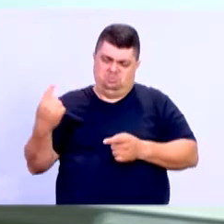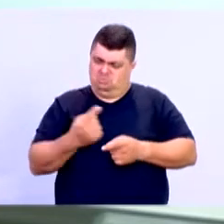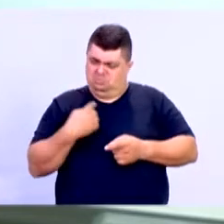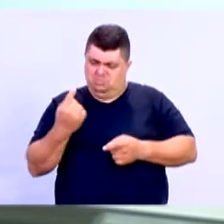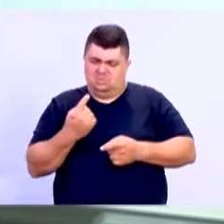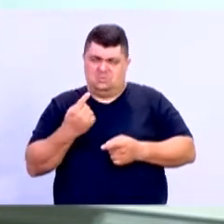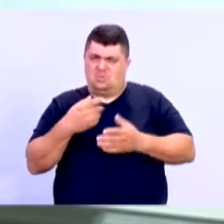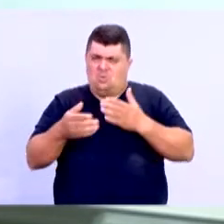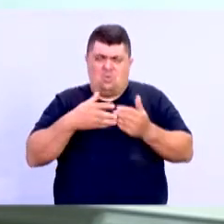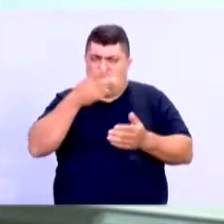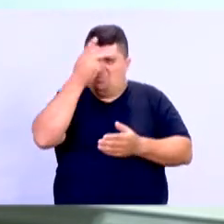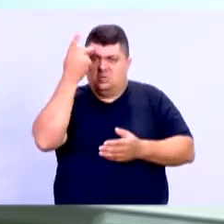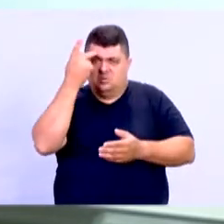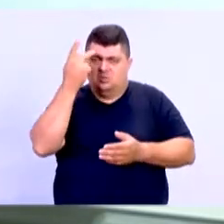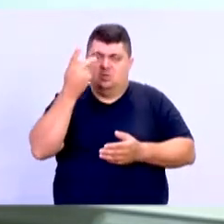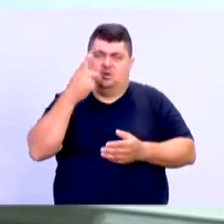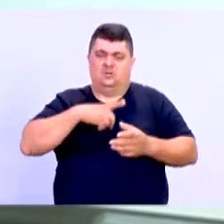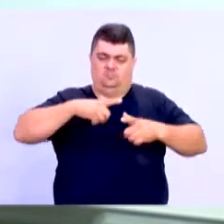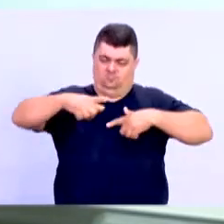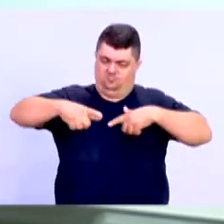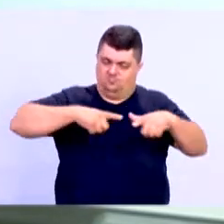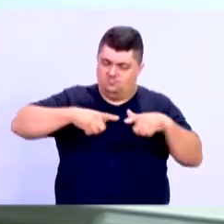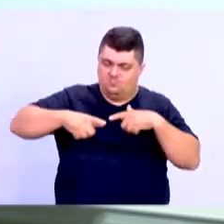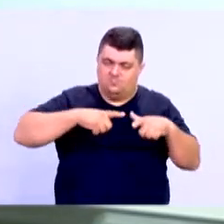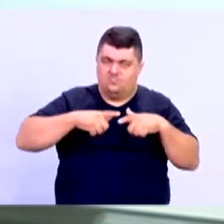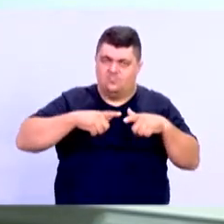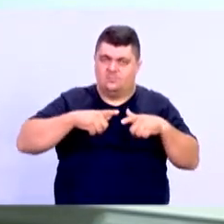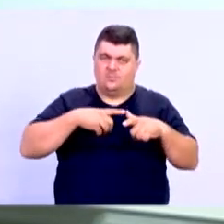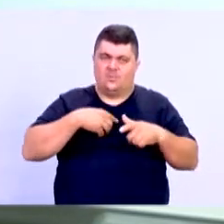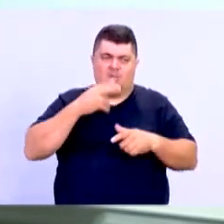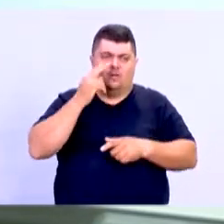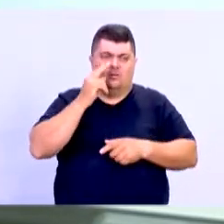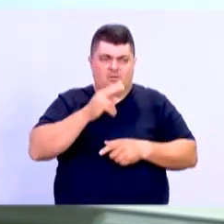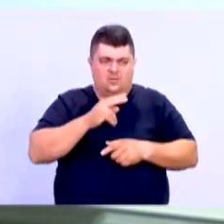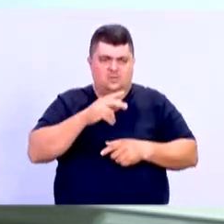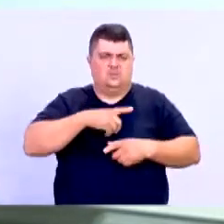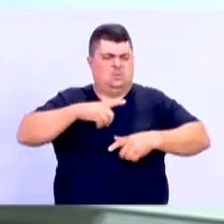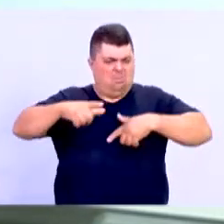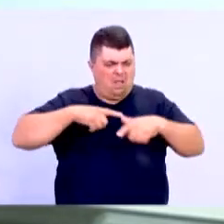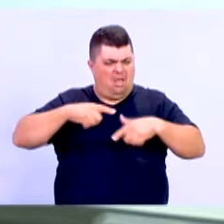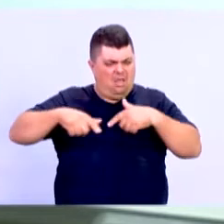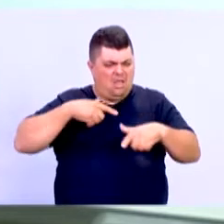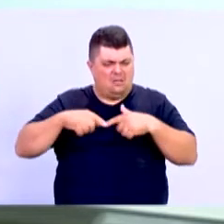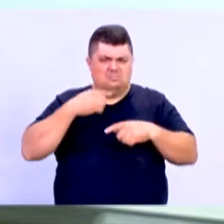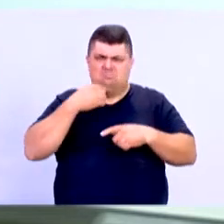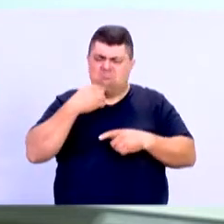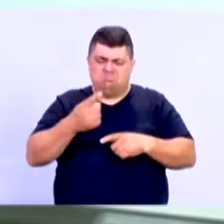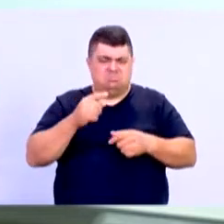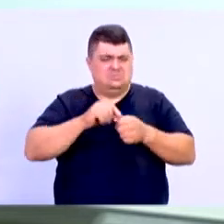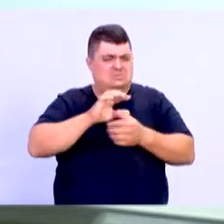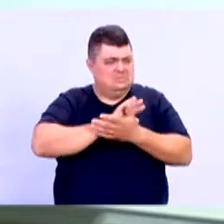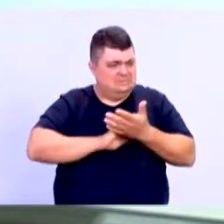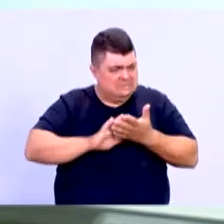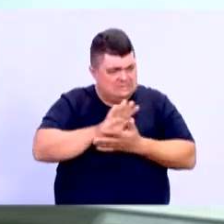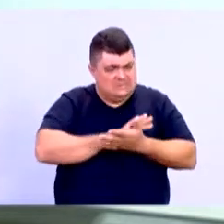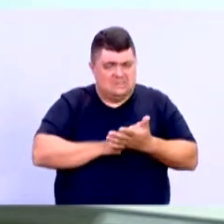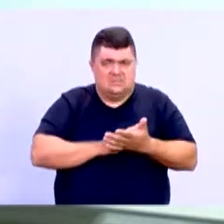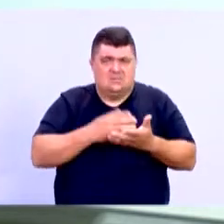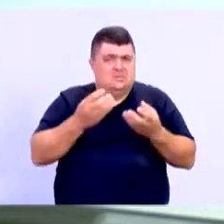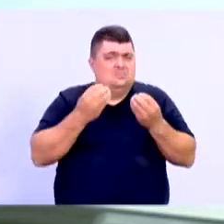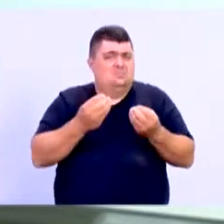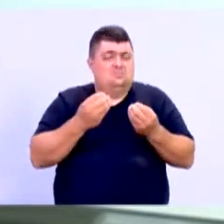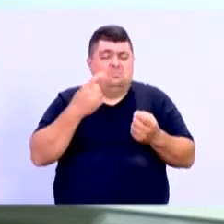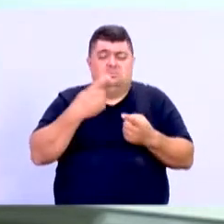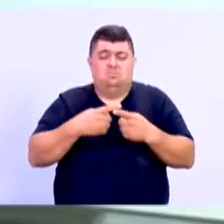se um trabalhador está atuando numa empresa, ele verifica que tanto trabalha, mas não consegue atingir os seus